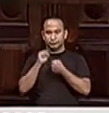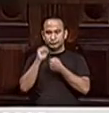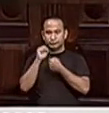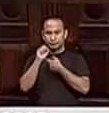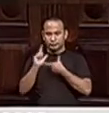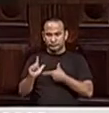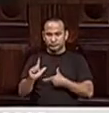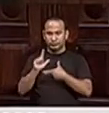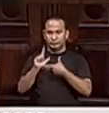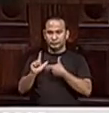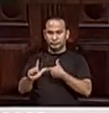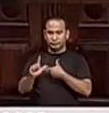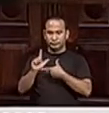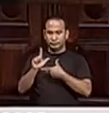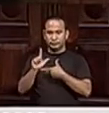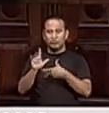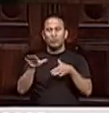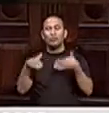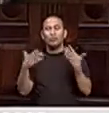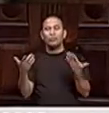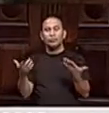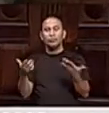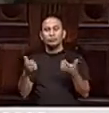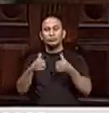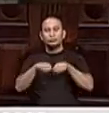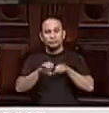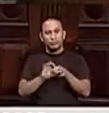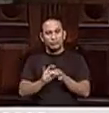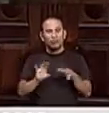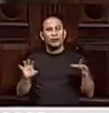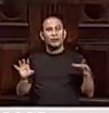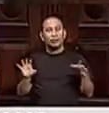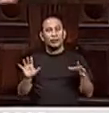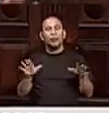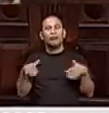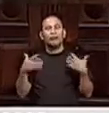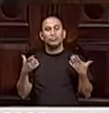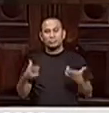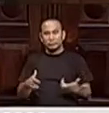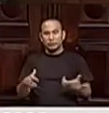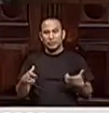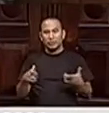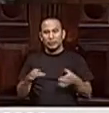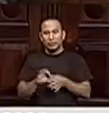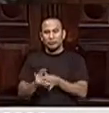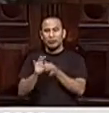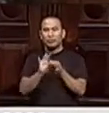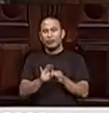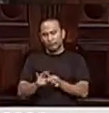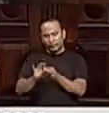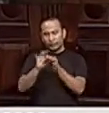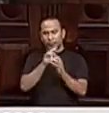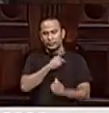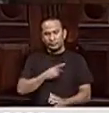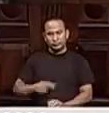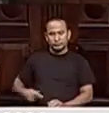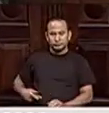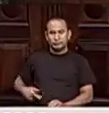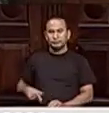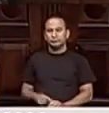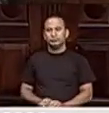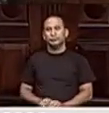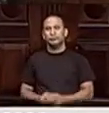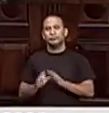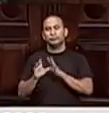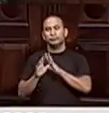uma afronta, onde está a independência e onde está a harmonia? Então, senhor presidente, os